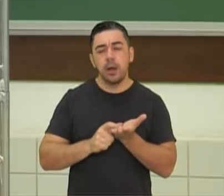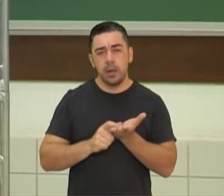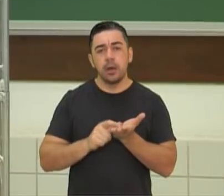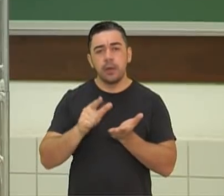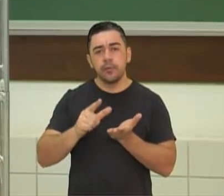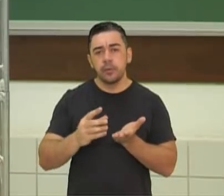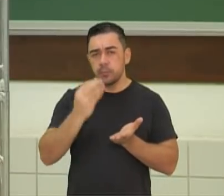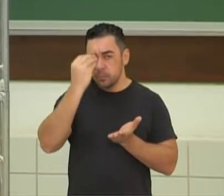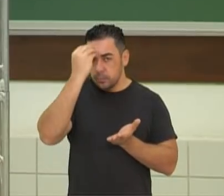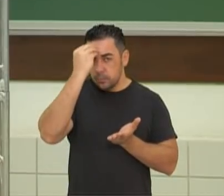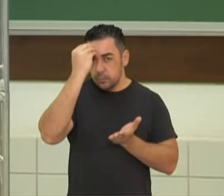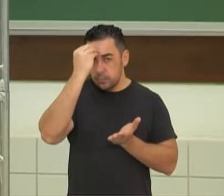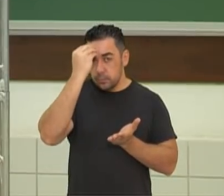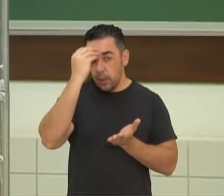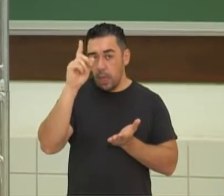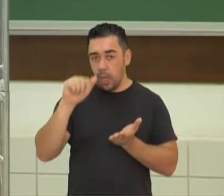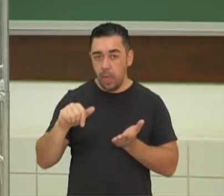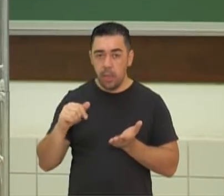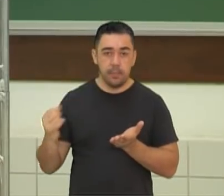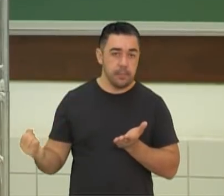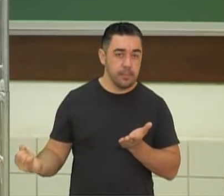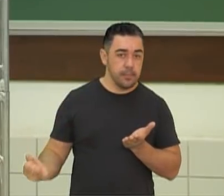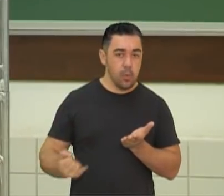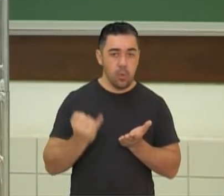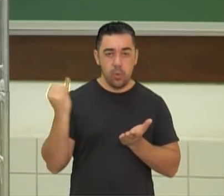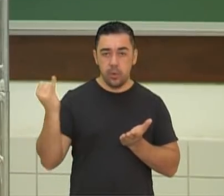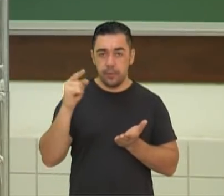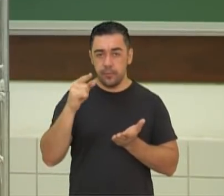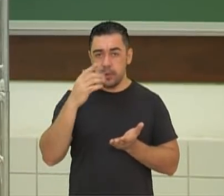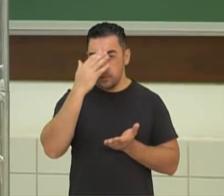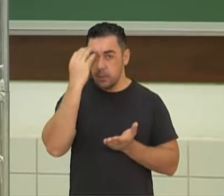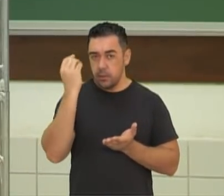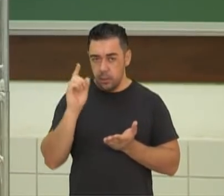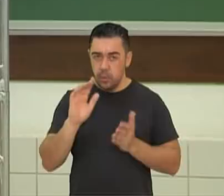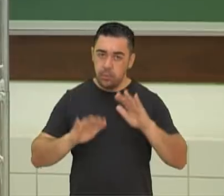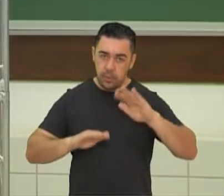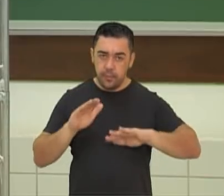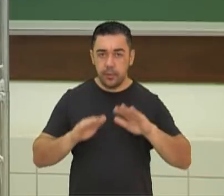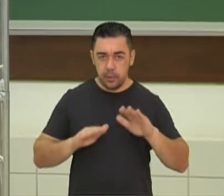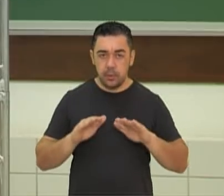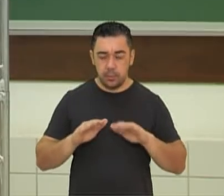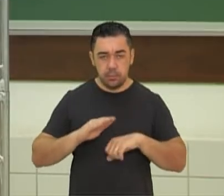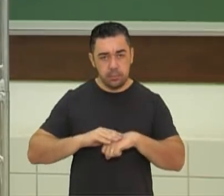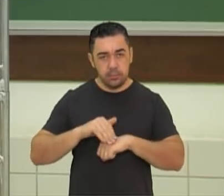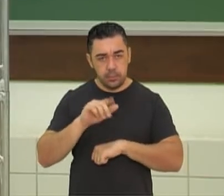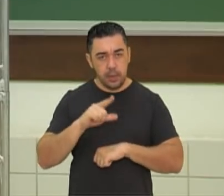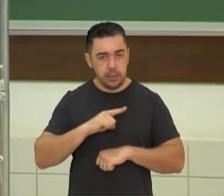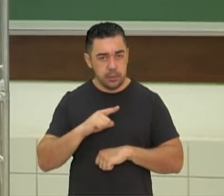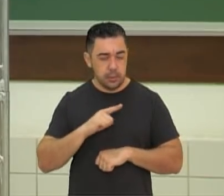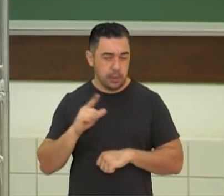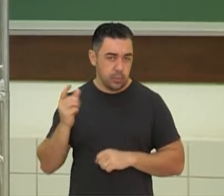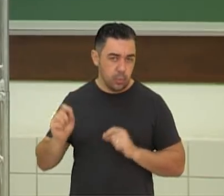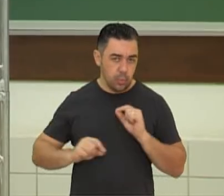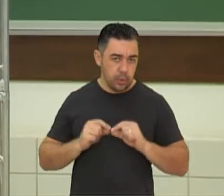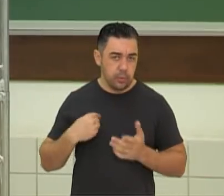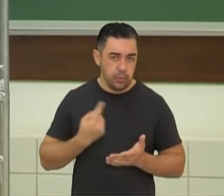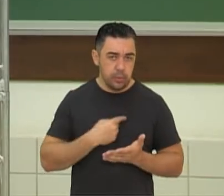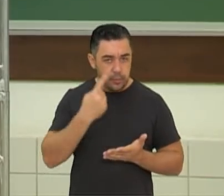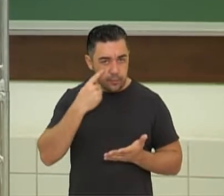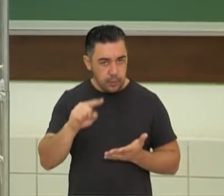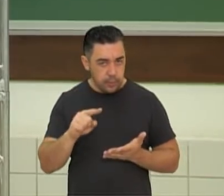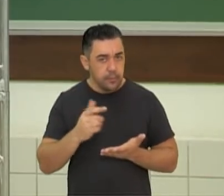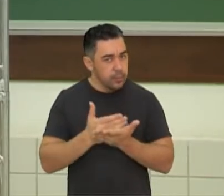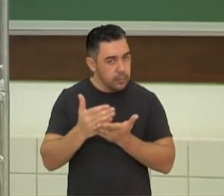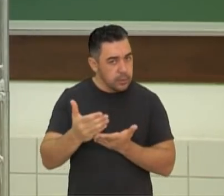fazer uma anotaçãozinha daquilo que for mais relevante, aquilo que você esqueceu, aquilo que é mais importante ali do que a gente estiver trabalhando. E